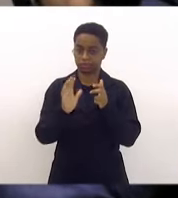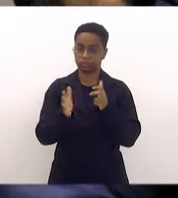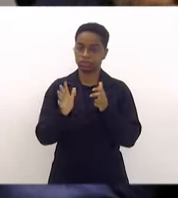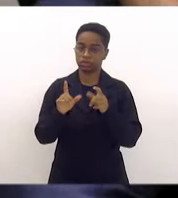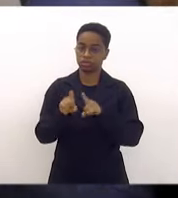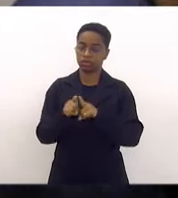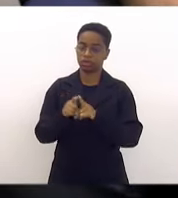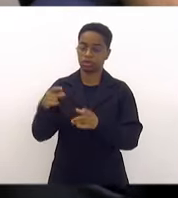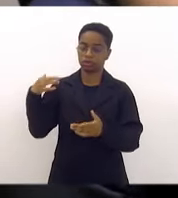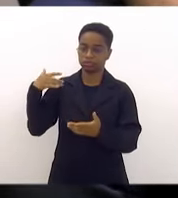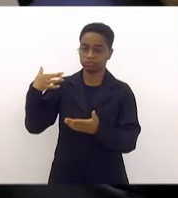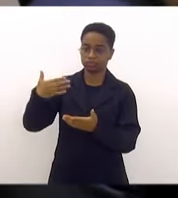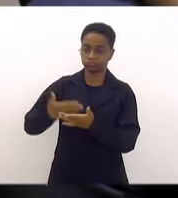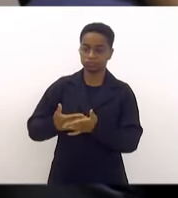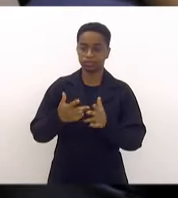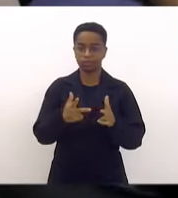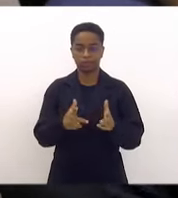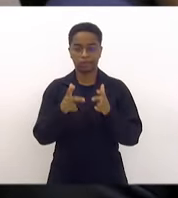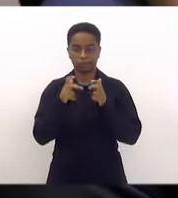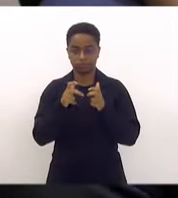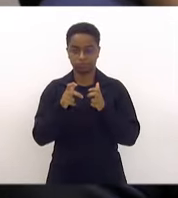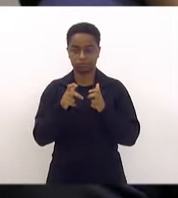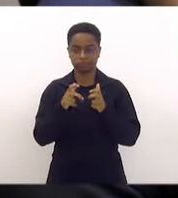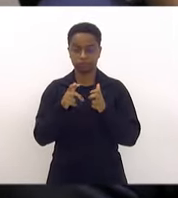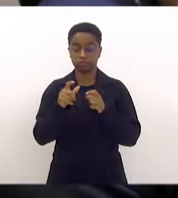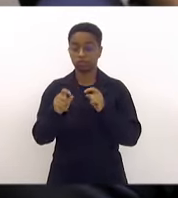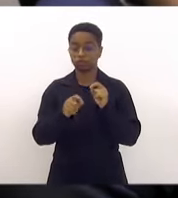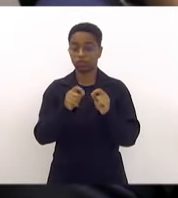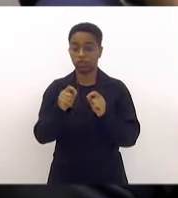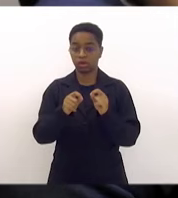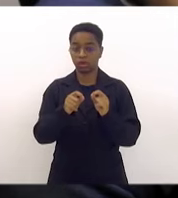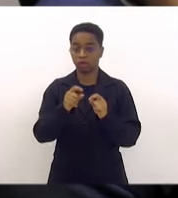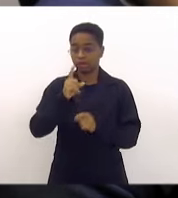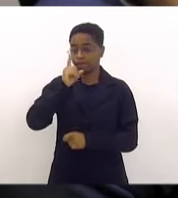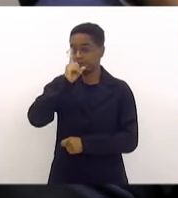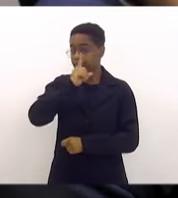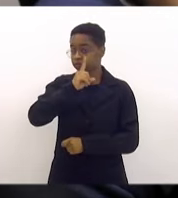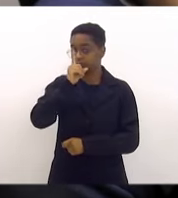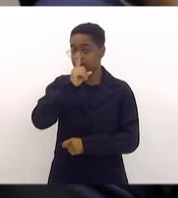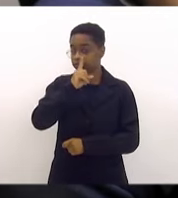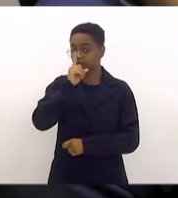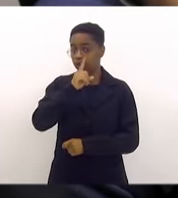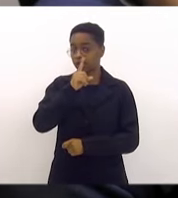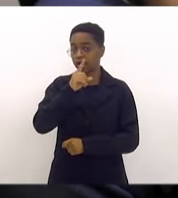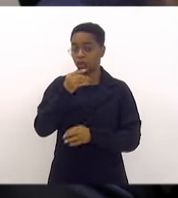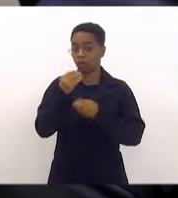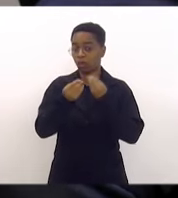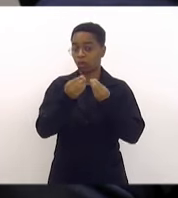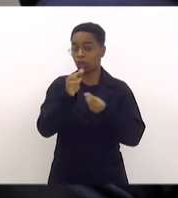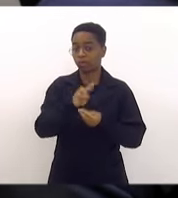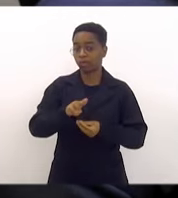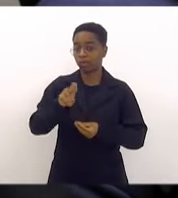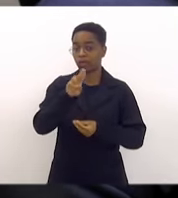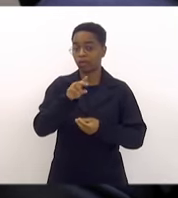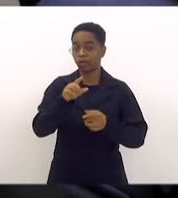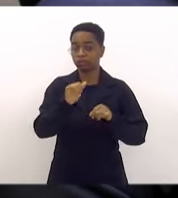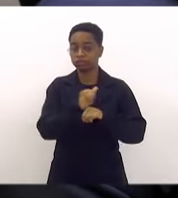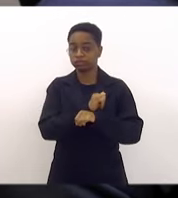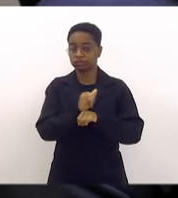observando já algum algum tempo a distorção da utilização desse